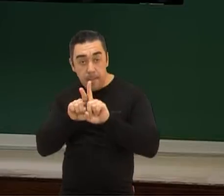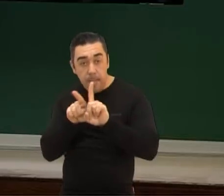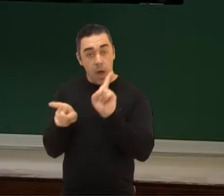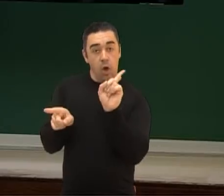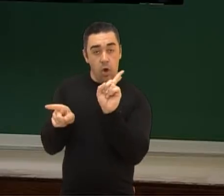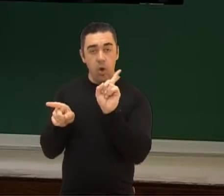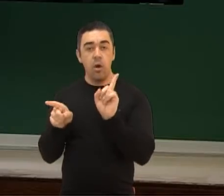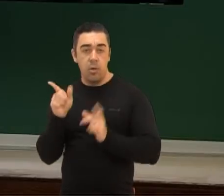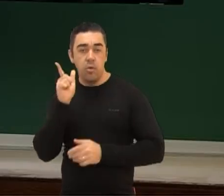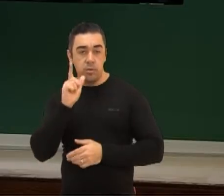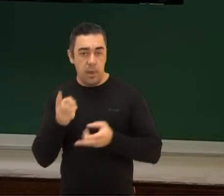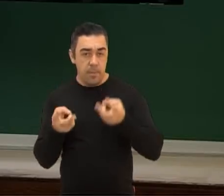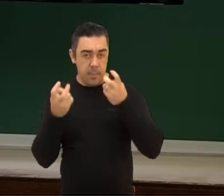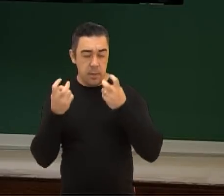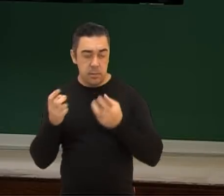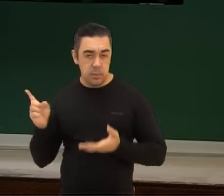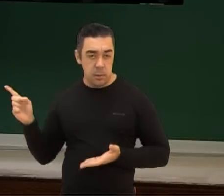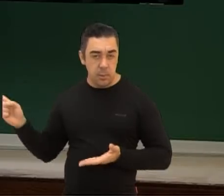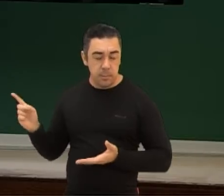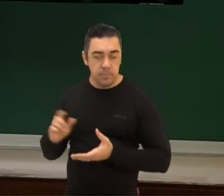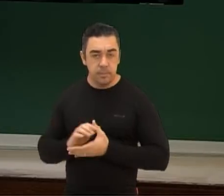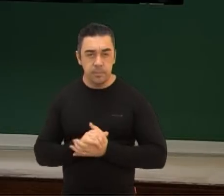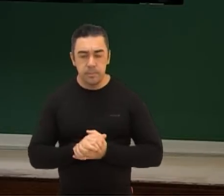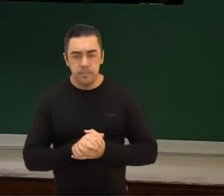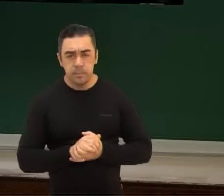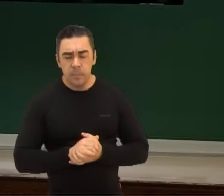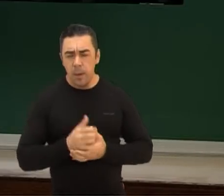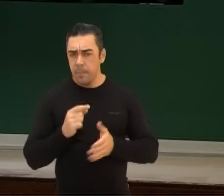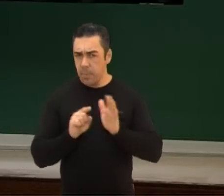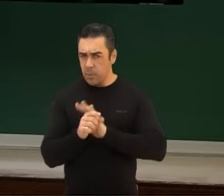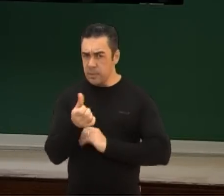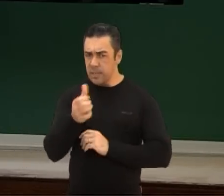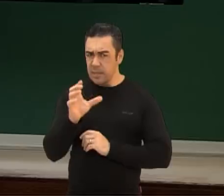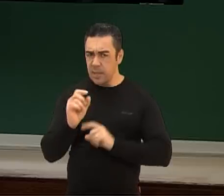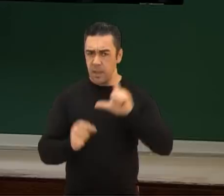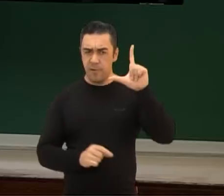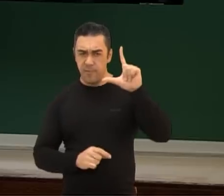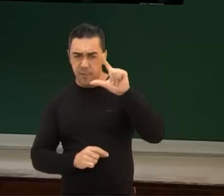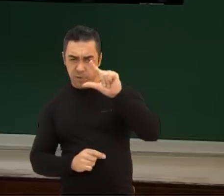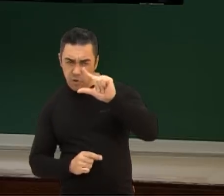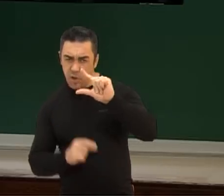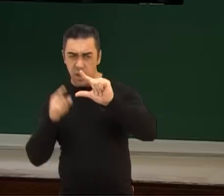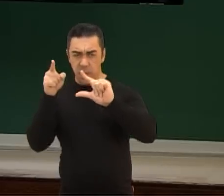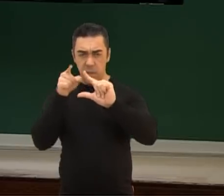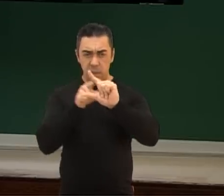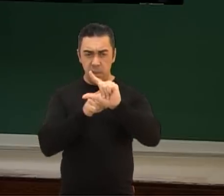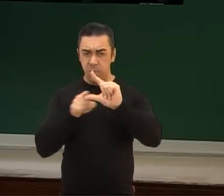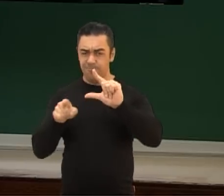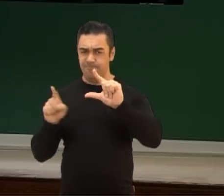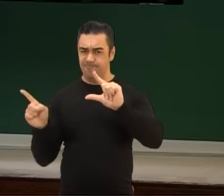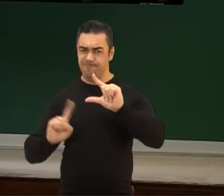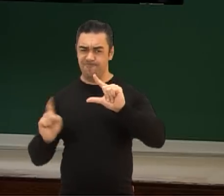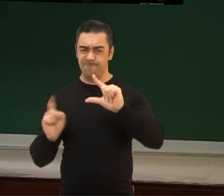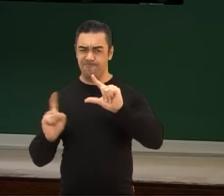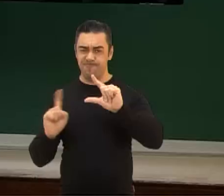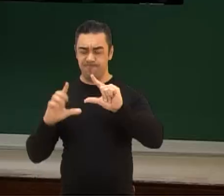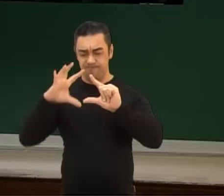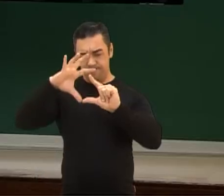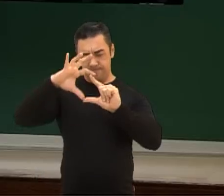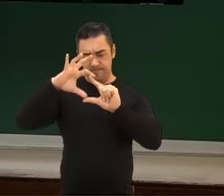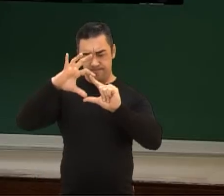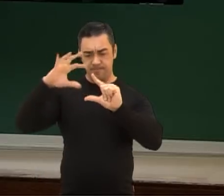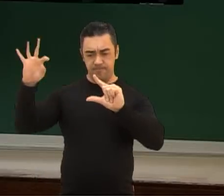isso a gente consegue ver. 60 graus, será que ele é? Para ser 60 graus, ele devia ser o